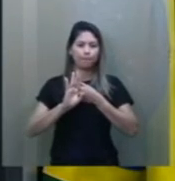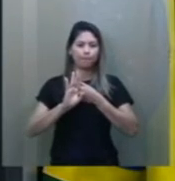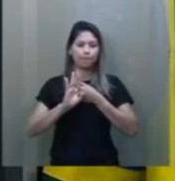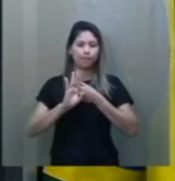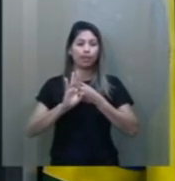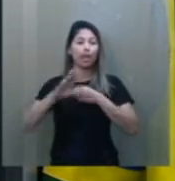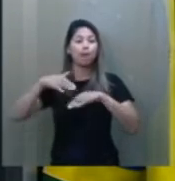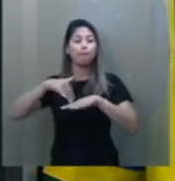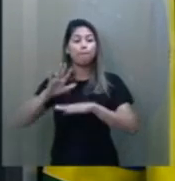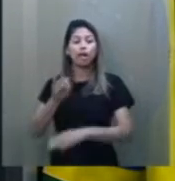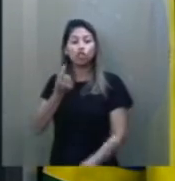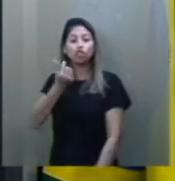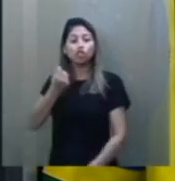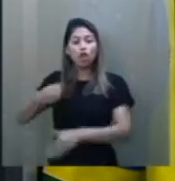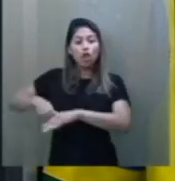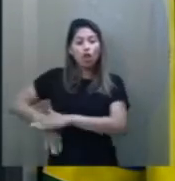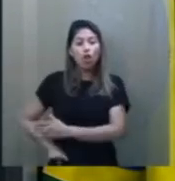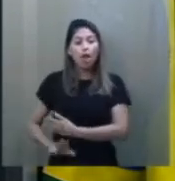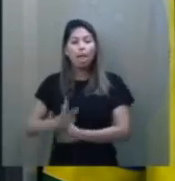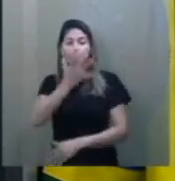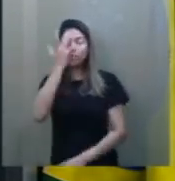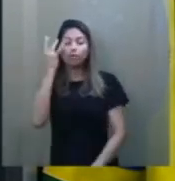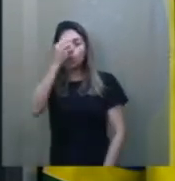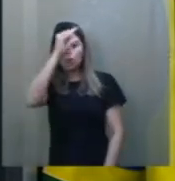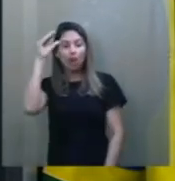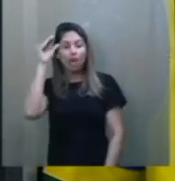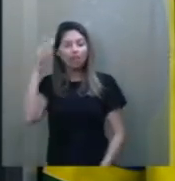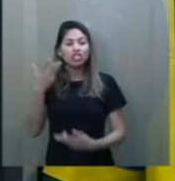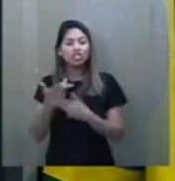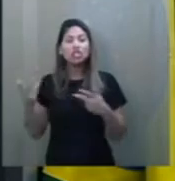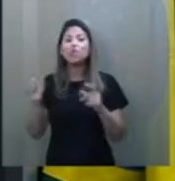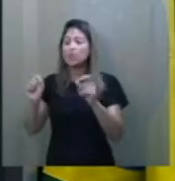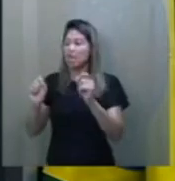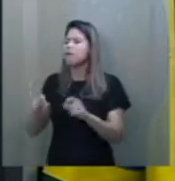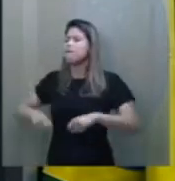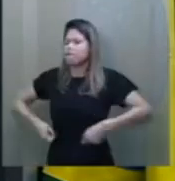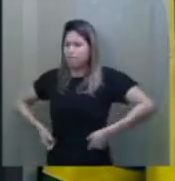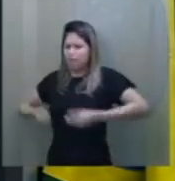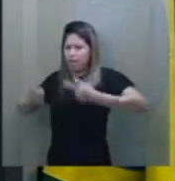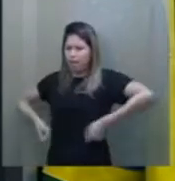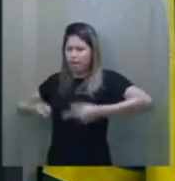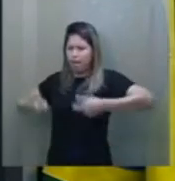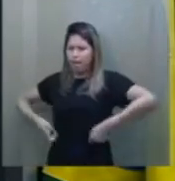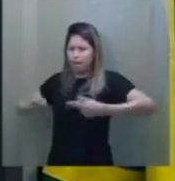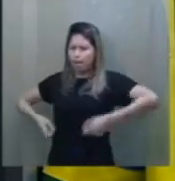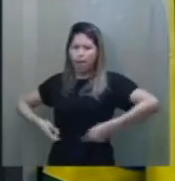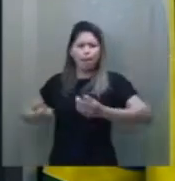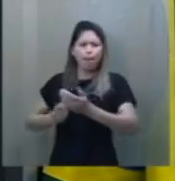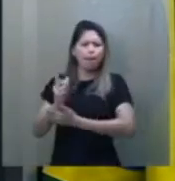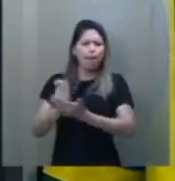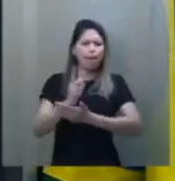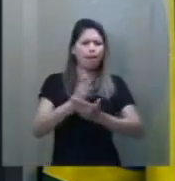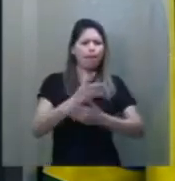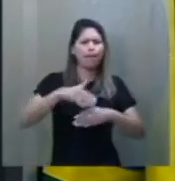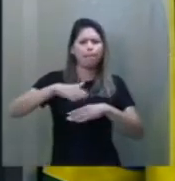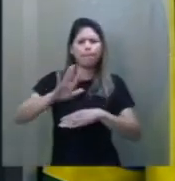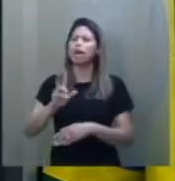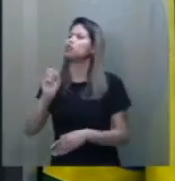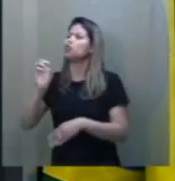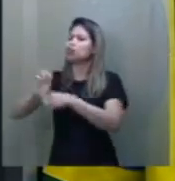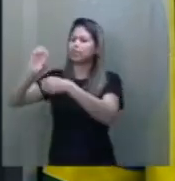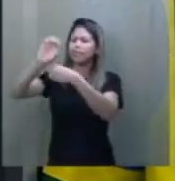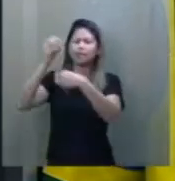Com mais dinheiro no bolso do consumidor, o consumidor vai gastar mais, vai comprar mais, os estados vão arrecadar